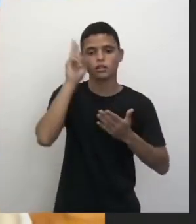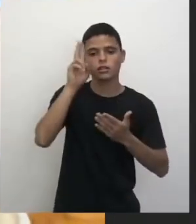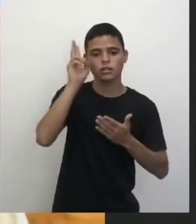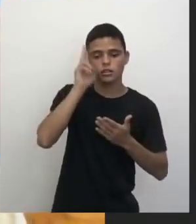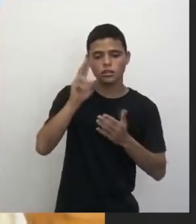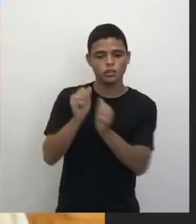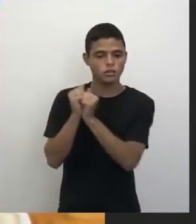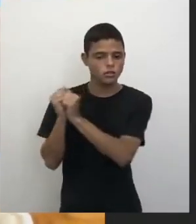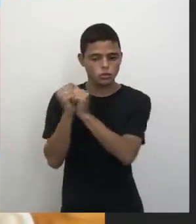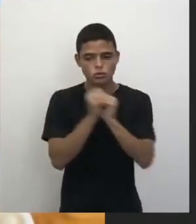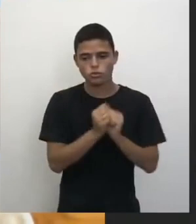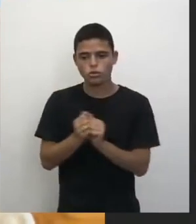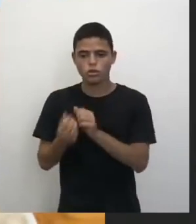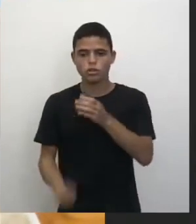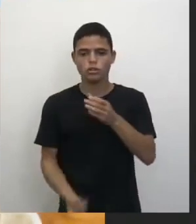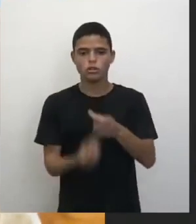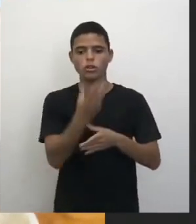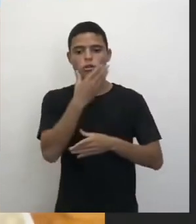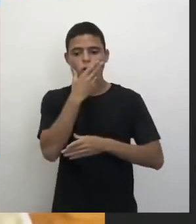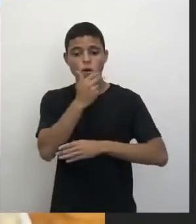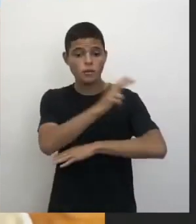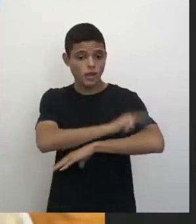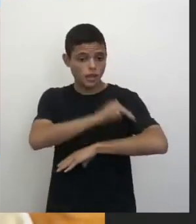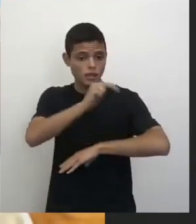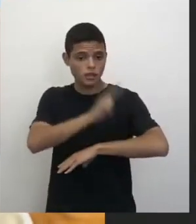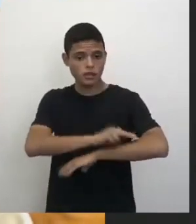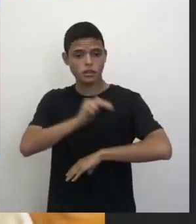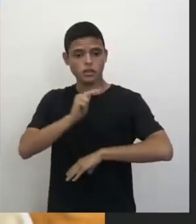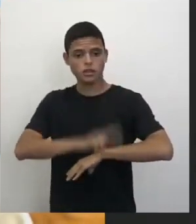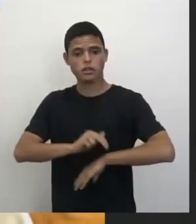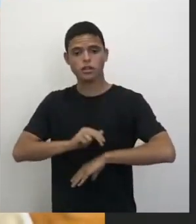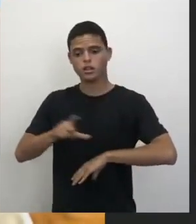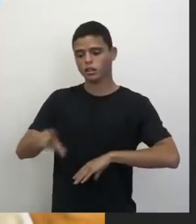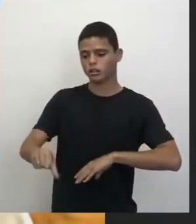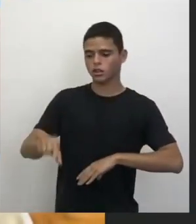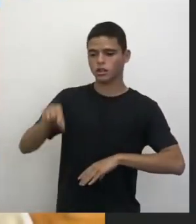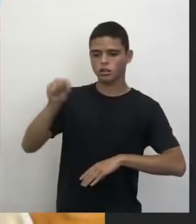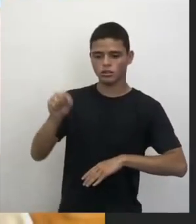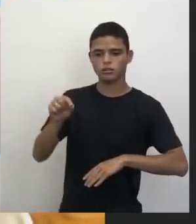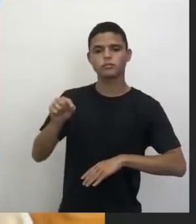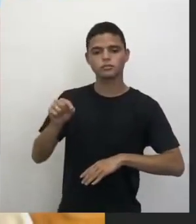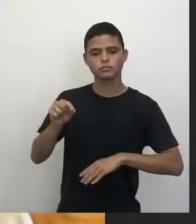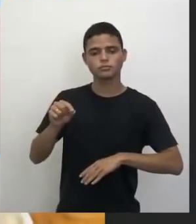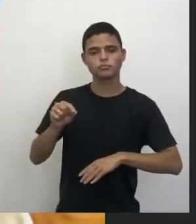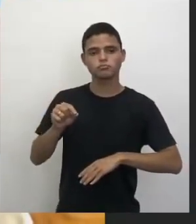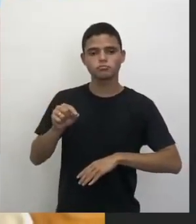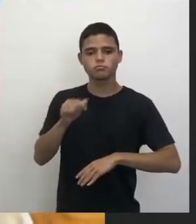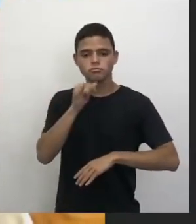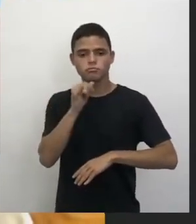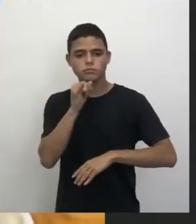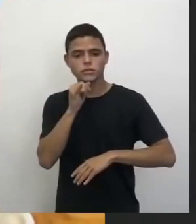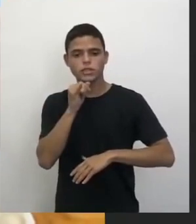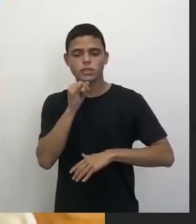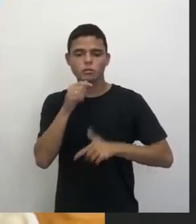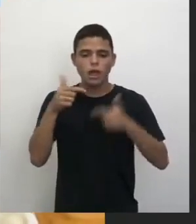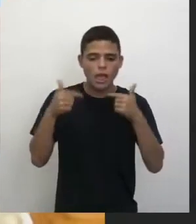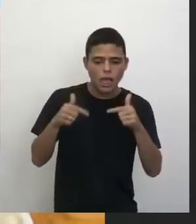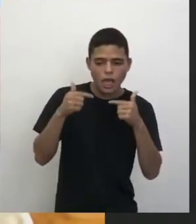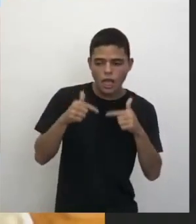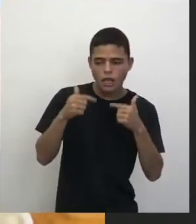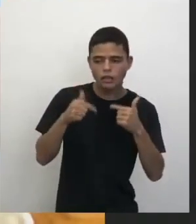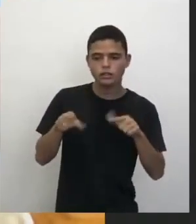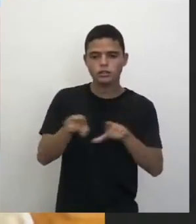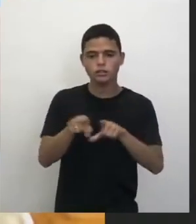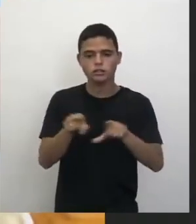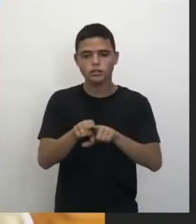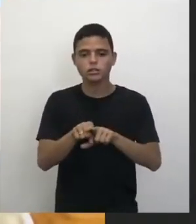aí junto a gente criou o Homem Grilo, né? E só que a gente escolheu ir para um caminho mais de comédia, né? Então o Homem Grilo ele é mais parecido com o